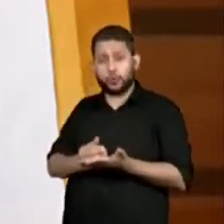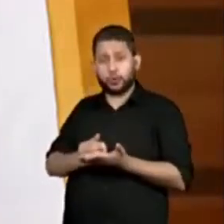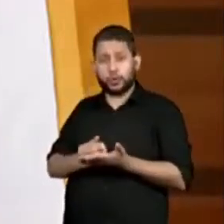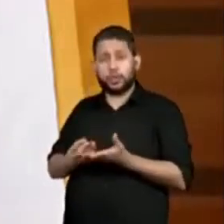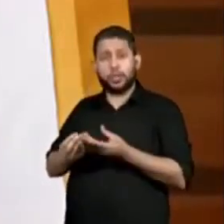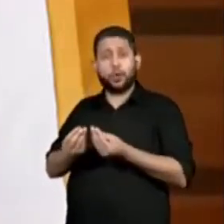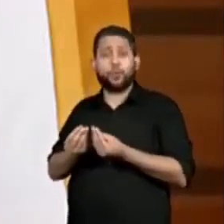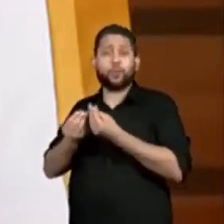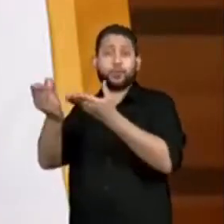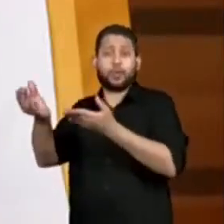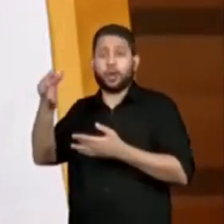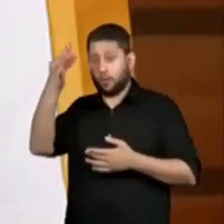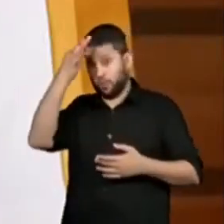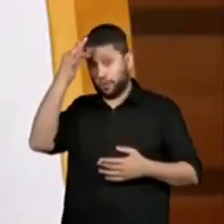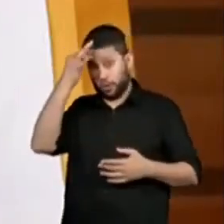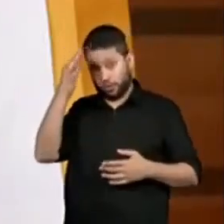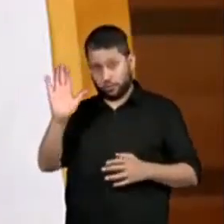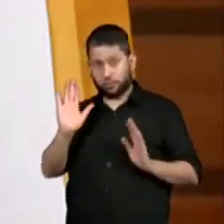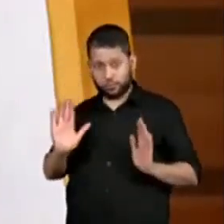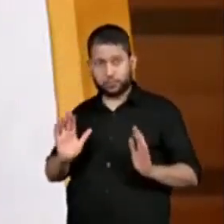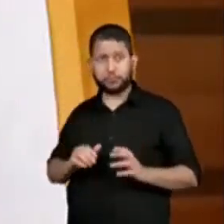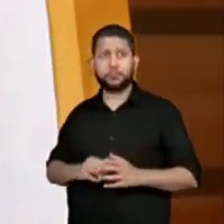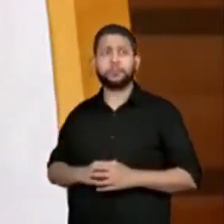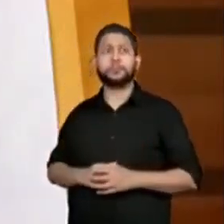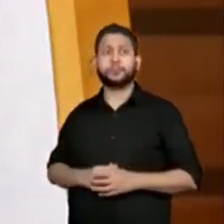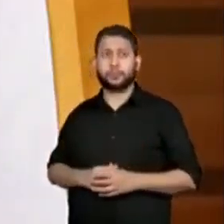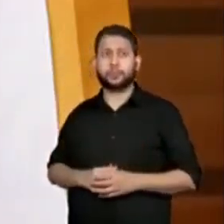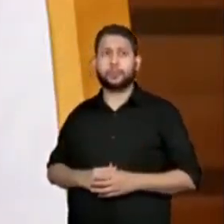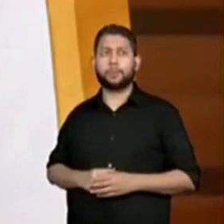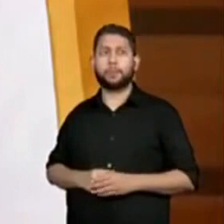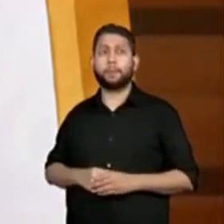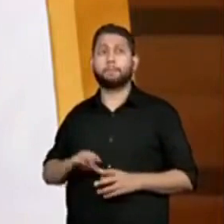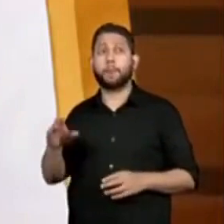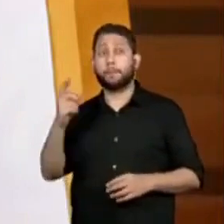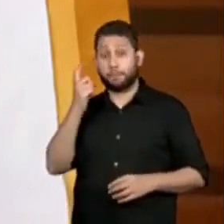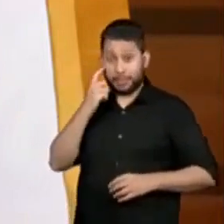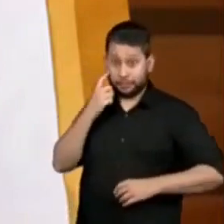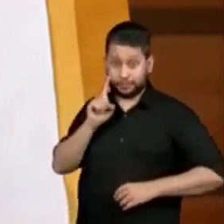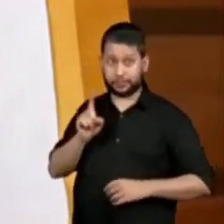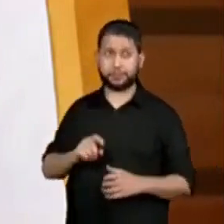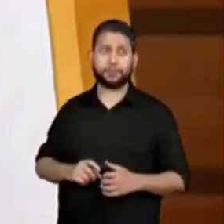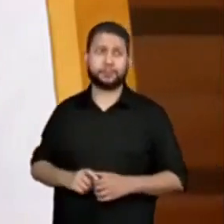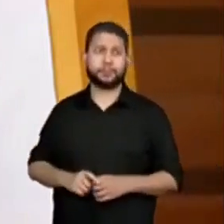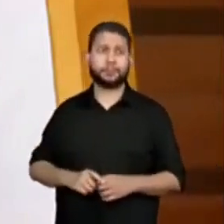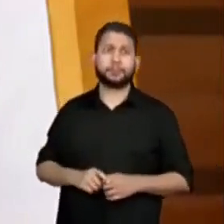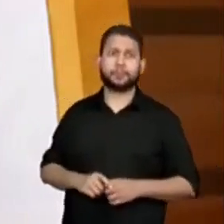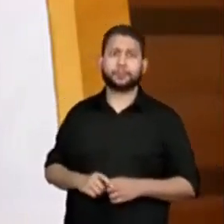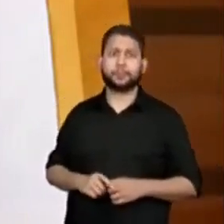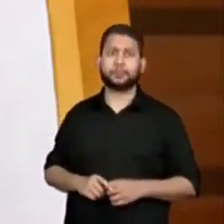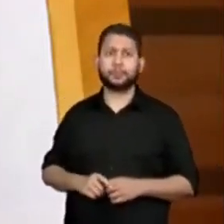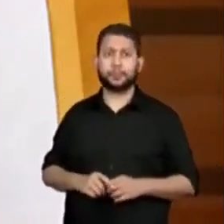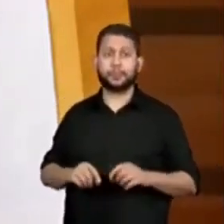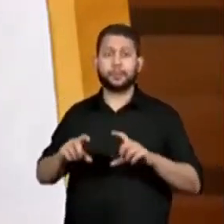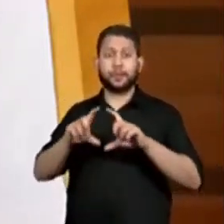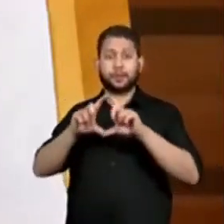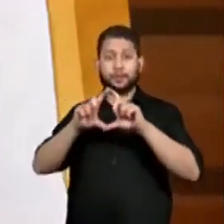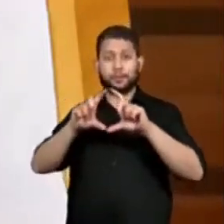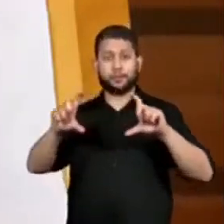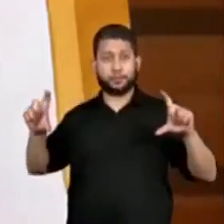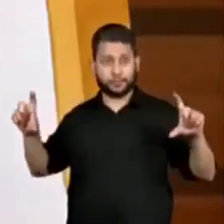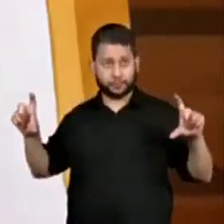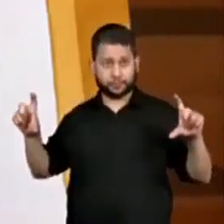o oráculo então eu vou dividir com ele e vamos pensar assim ó aqui ó Nessa minha